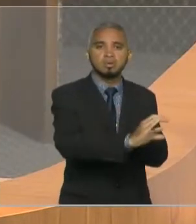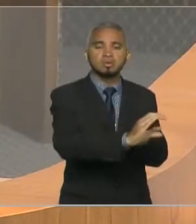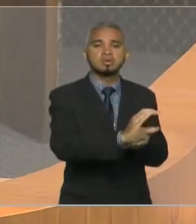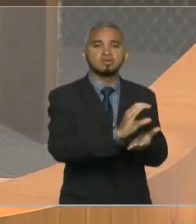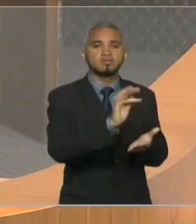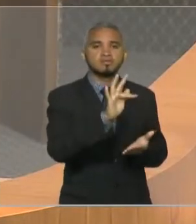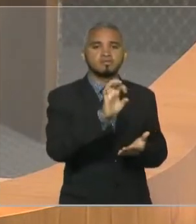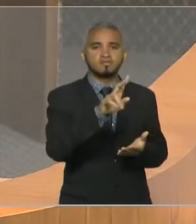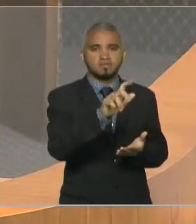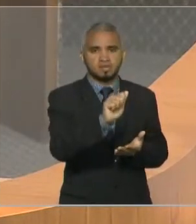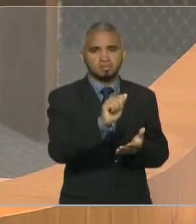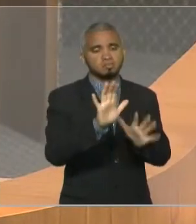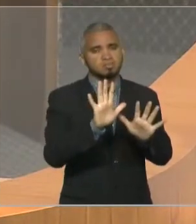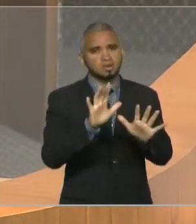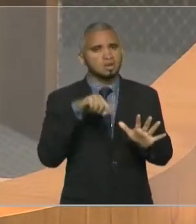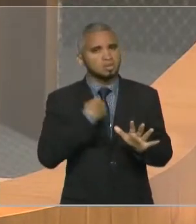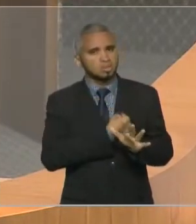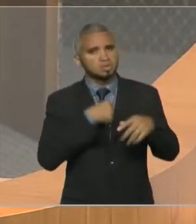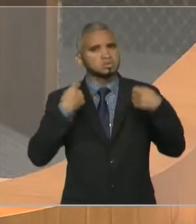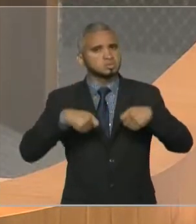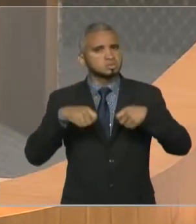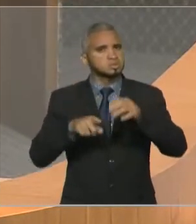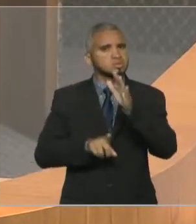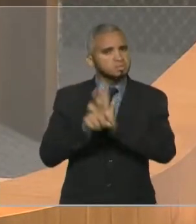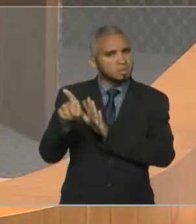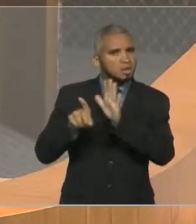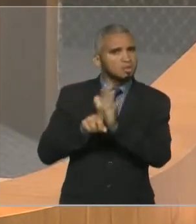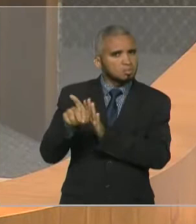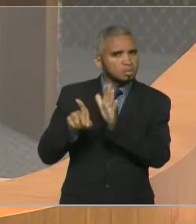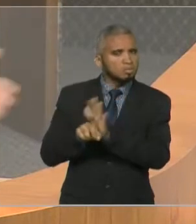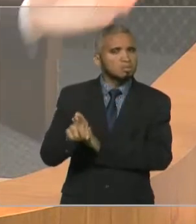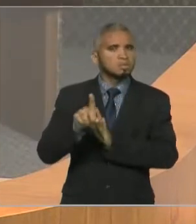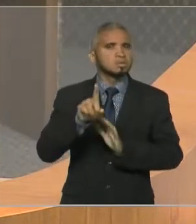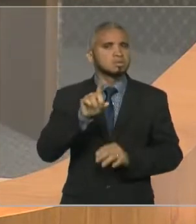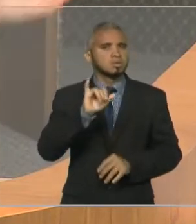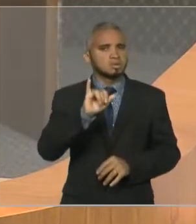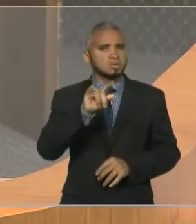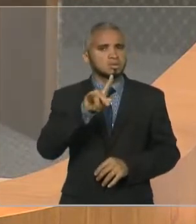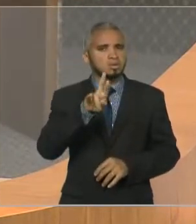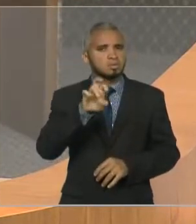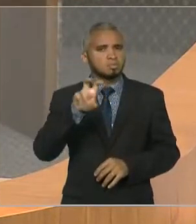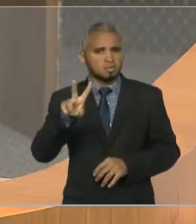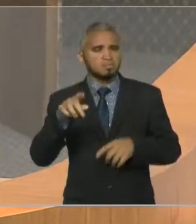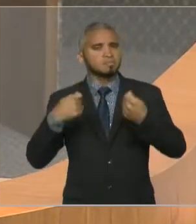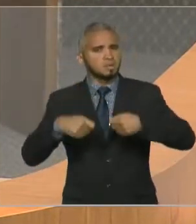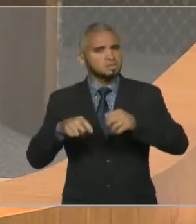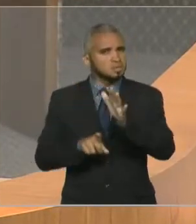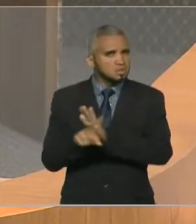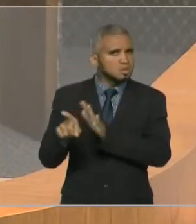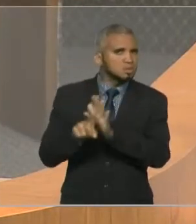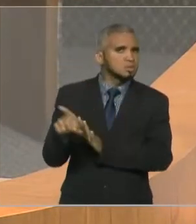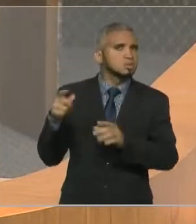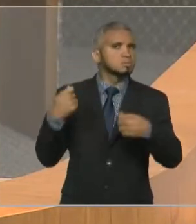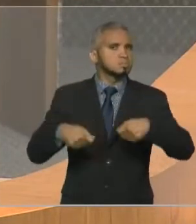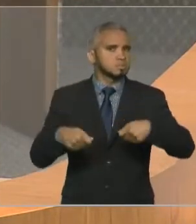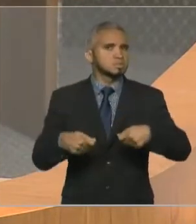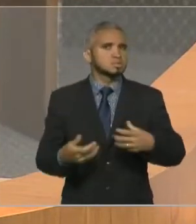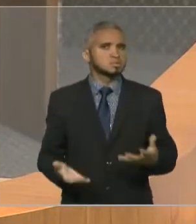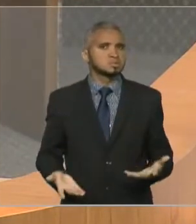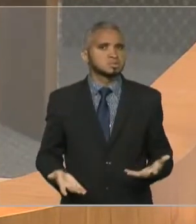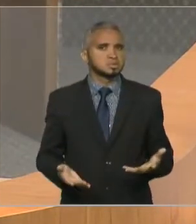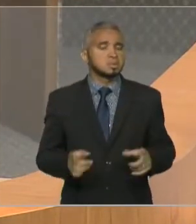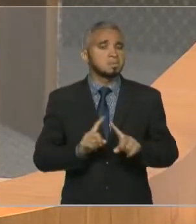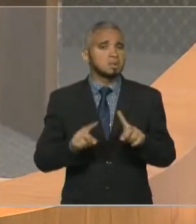questionamentos que nós temos que fazer ao Instituto de Previdência do Estado do Maranhão. E a pergunta que se faz é uma só: qual é o